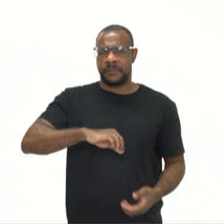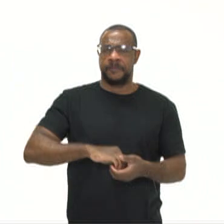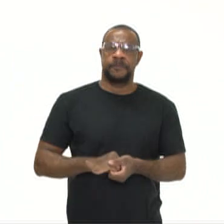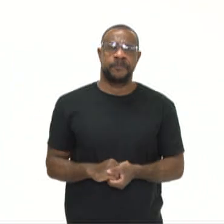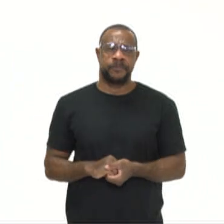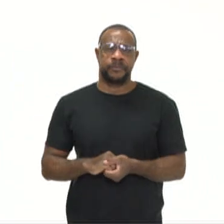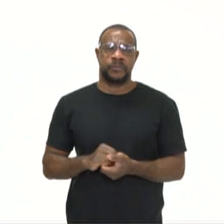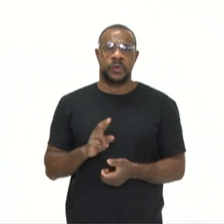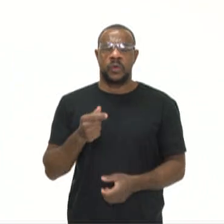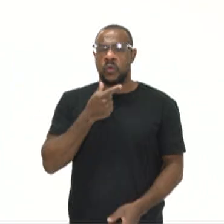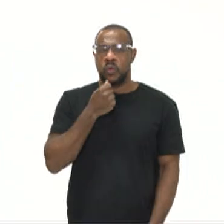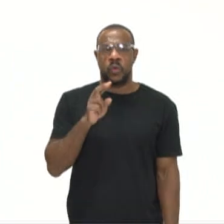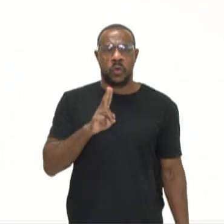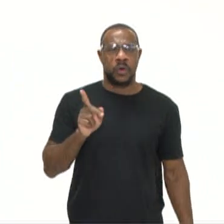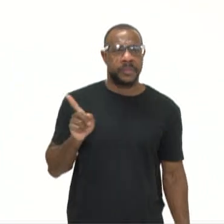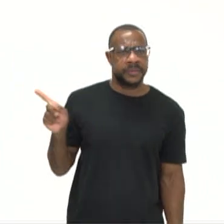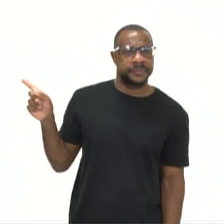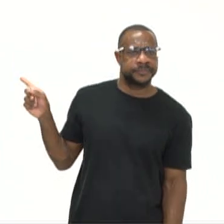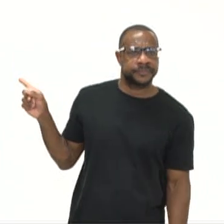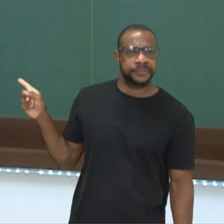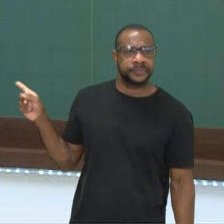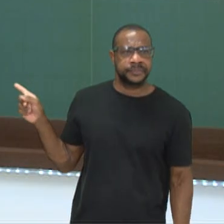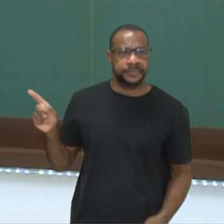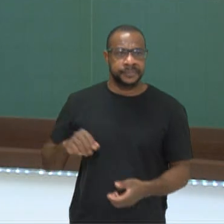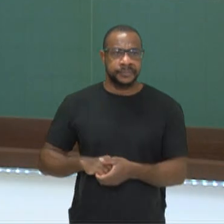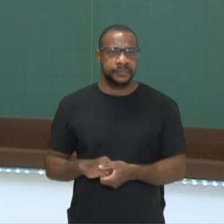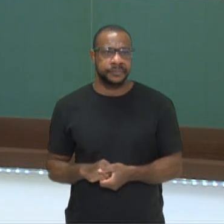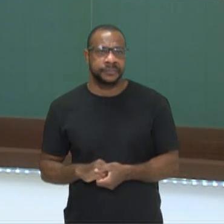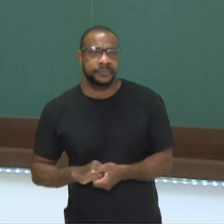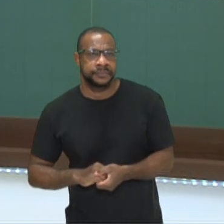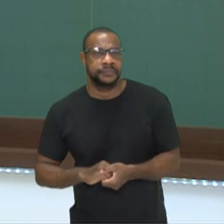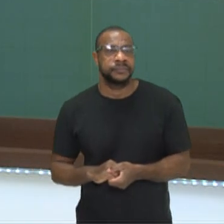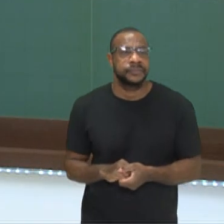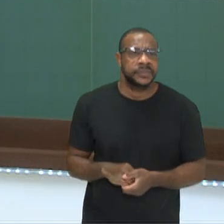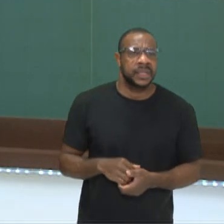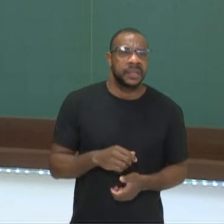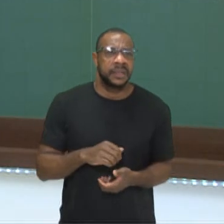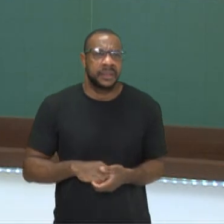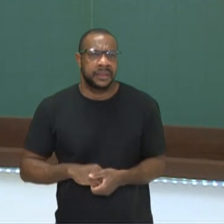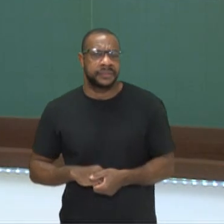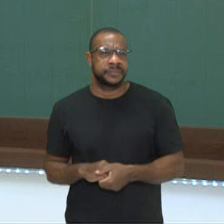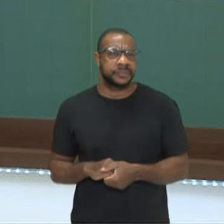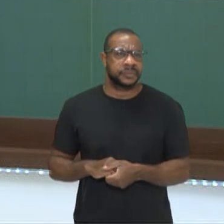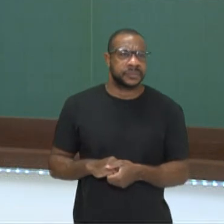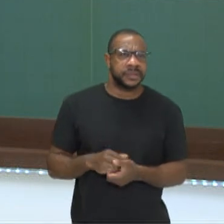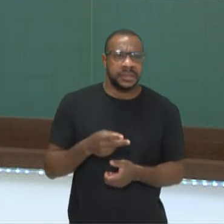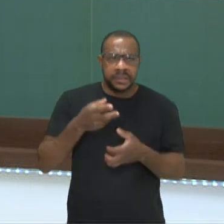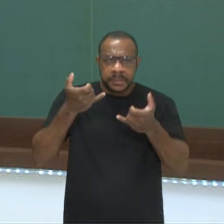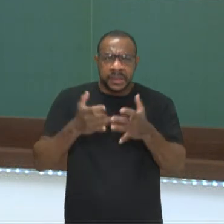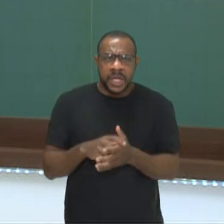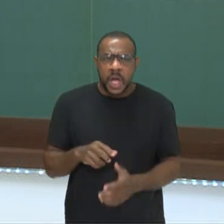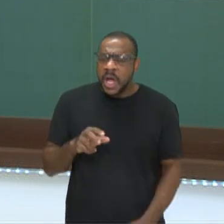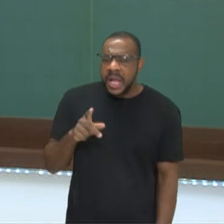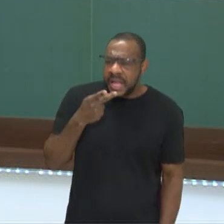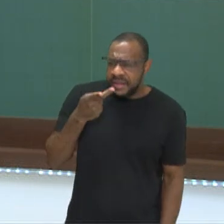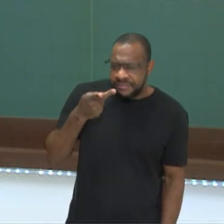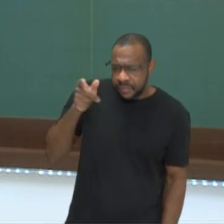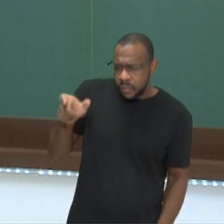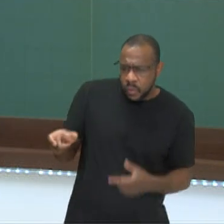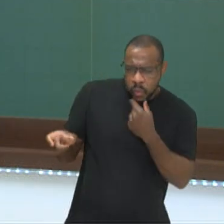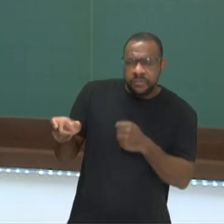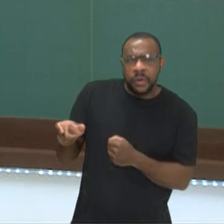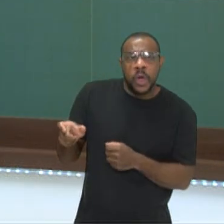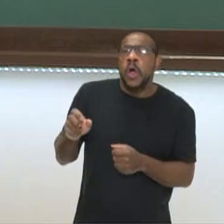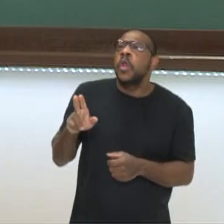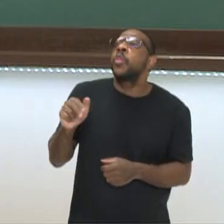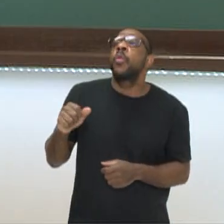King, um dia escreveu que nunca vai haver paz no mundo enquanto não houver paz entre as religiões. Olha que